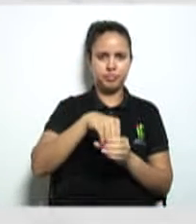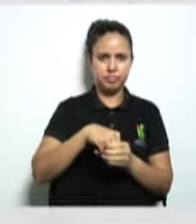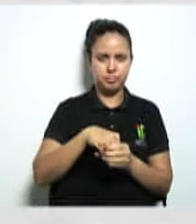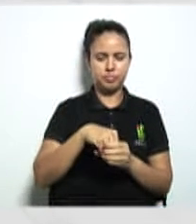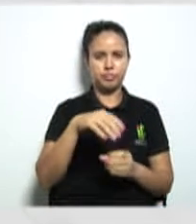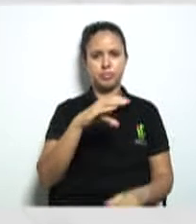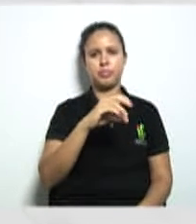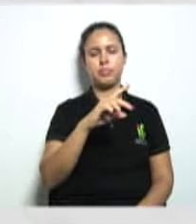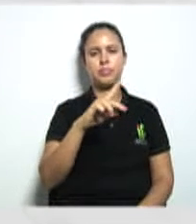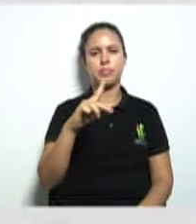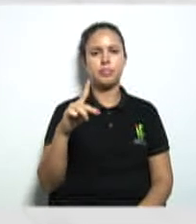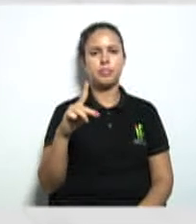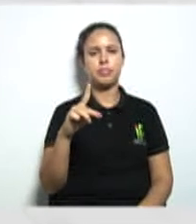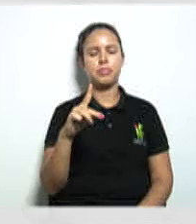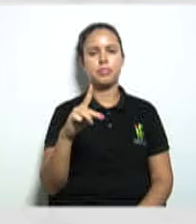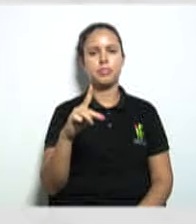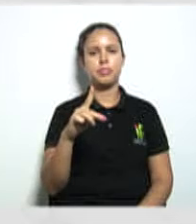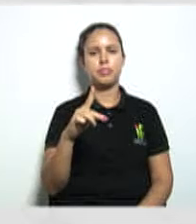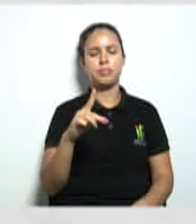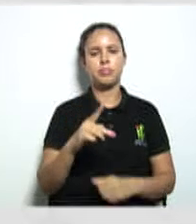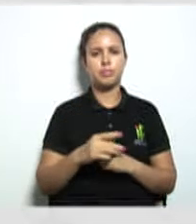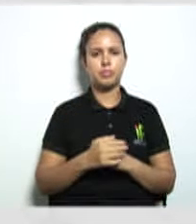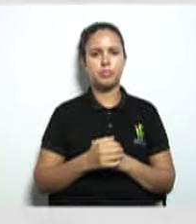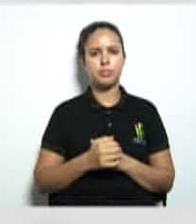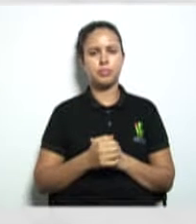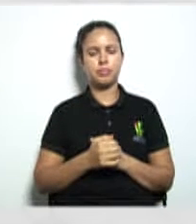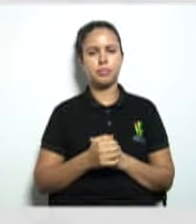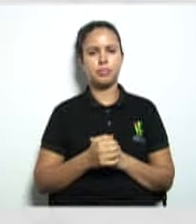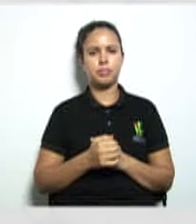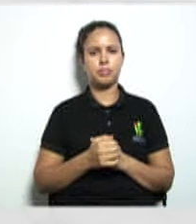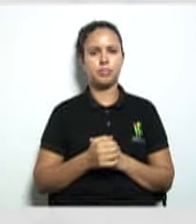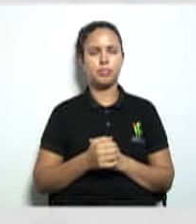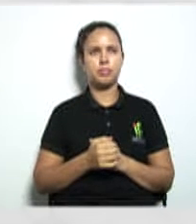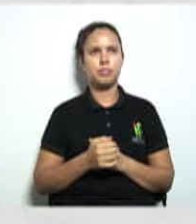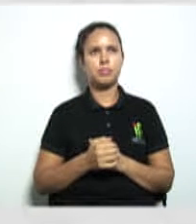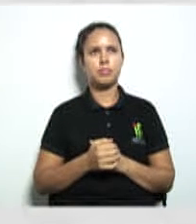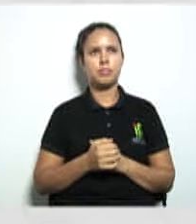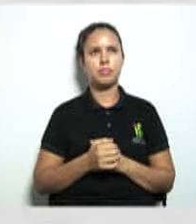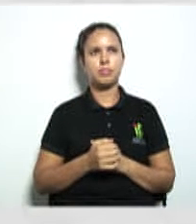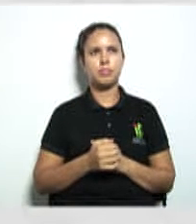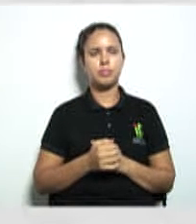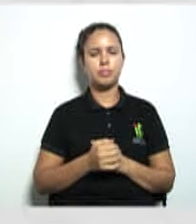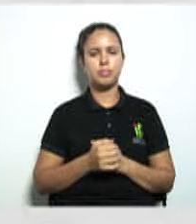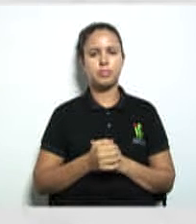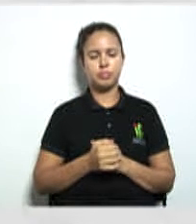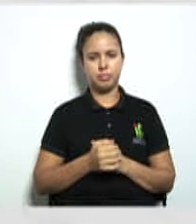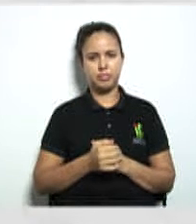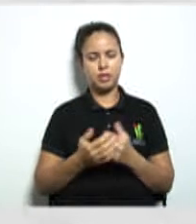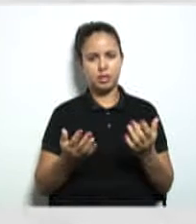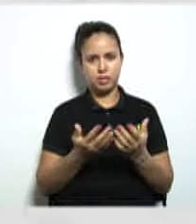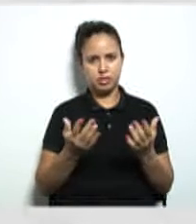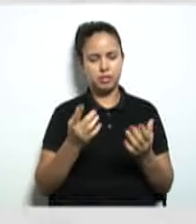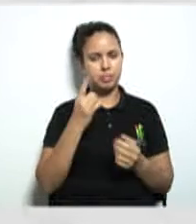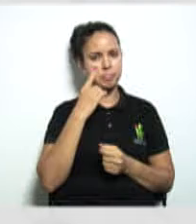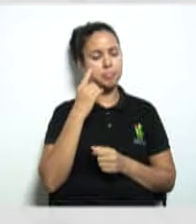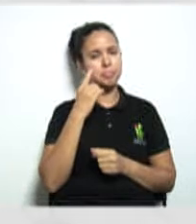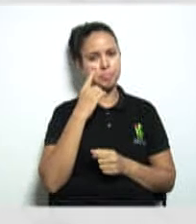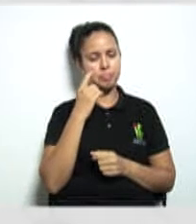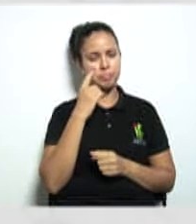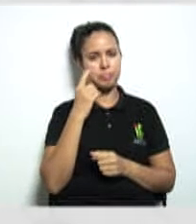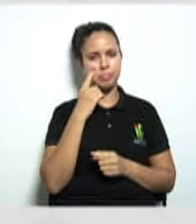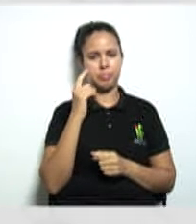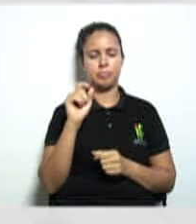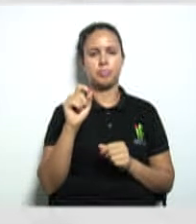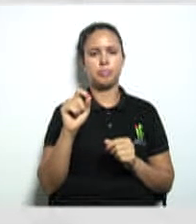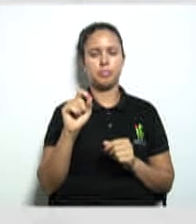cooperativa. Ou seja, o que diz aqui? Vamos trazer esse tópico de onde? Da